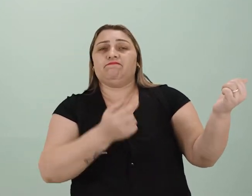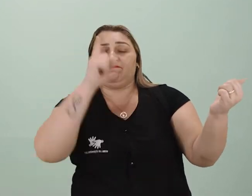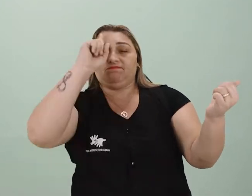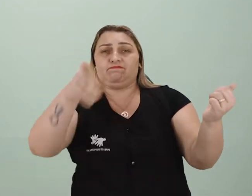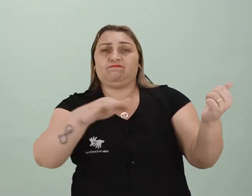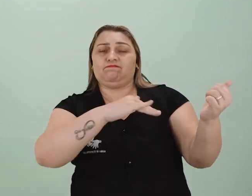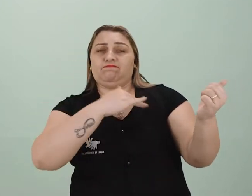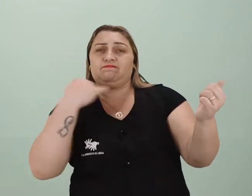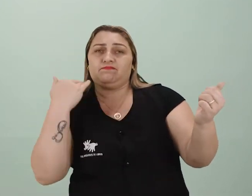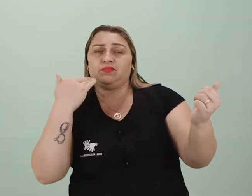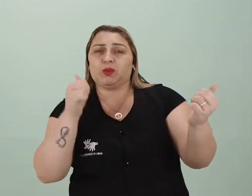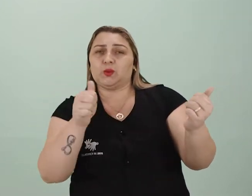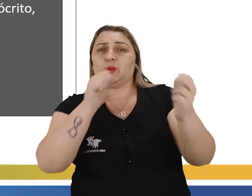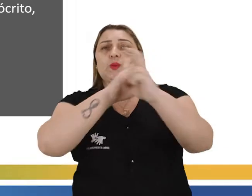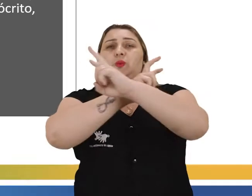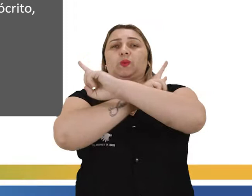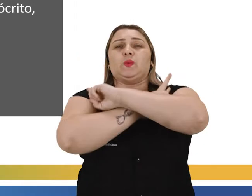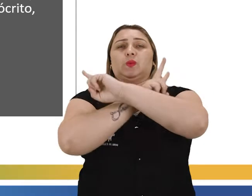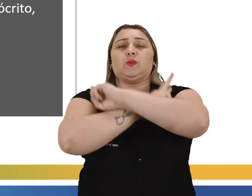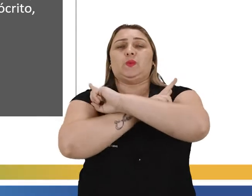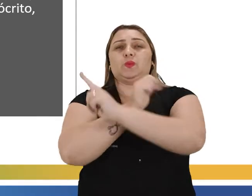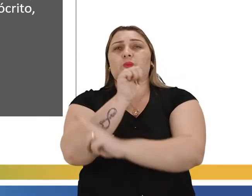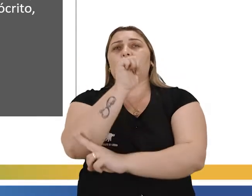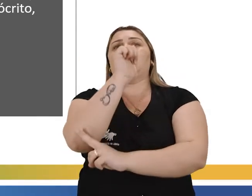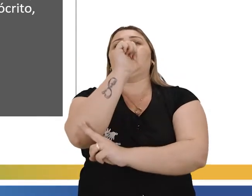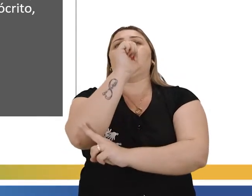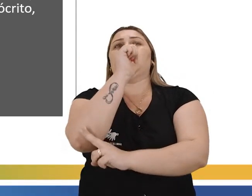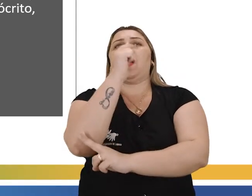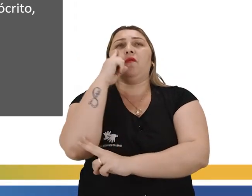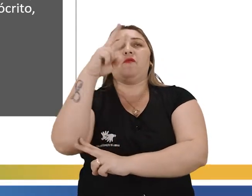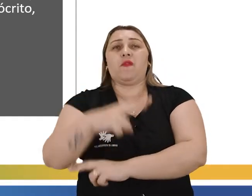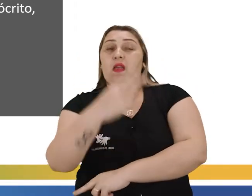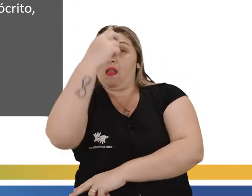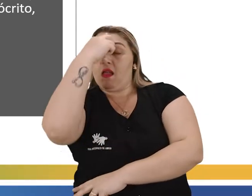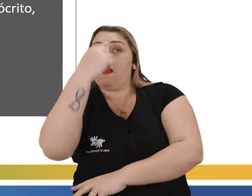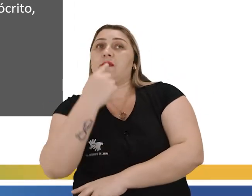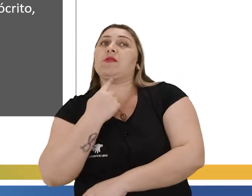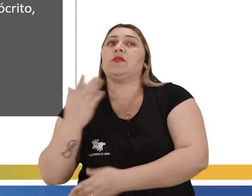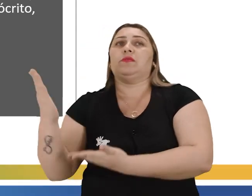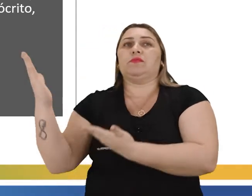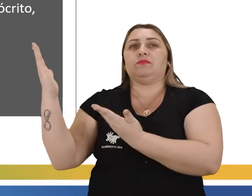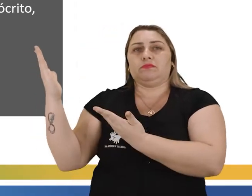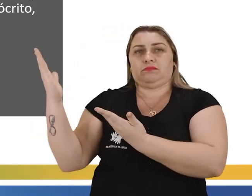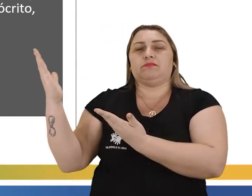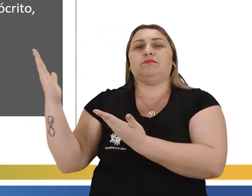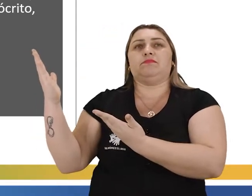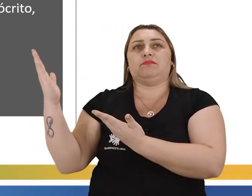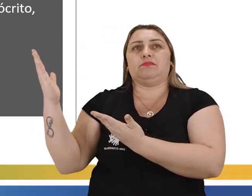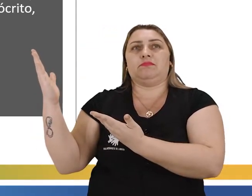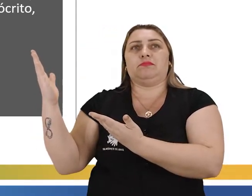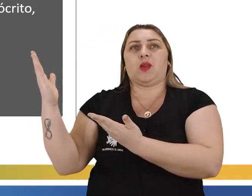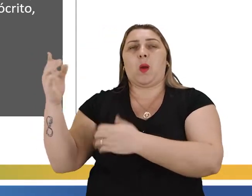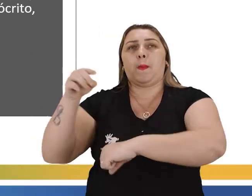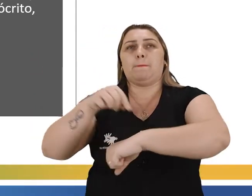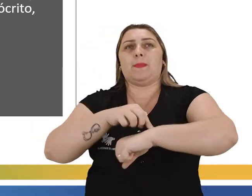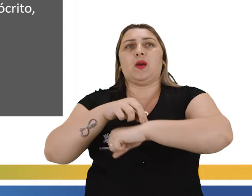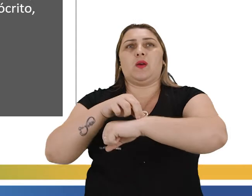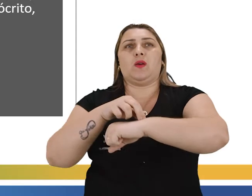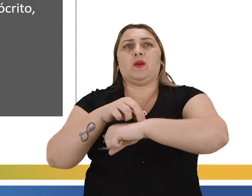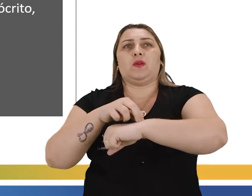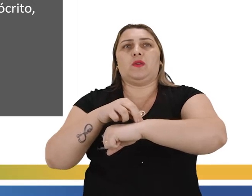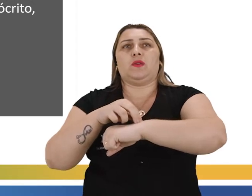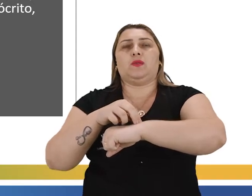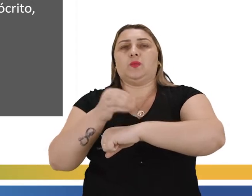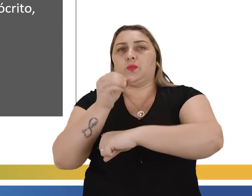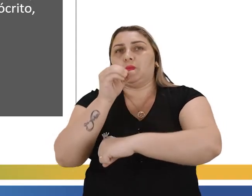para tomar o veneno cicuta. Se vocês observarem a imagem, ele está recebendo aí o momento que ele recebe o